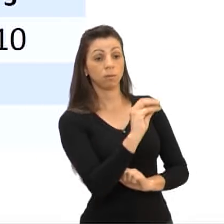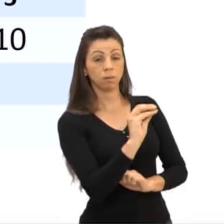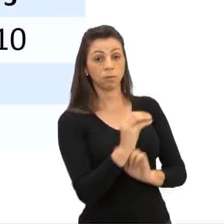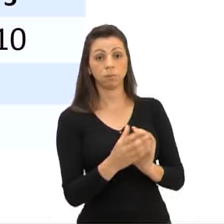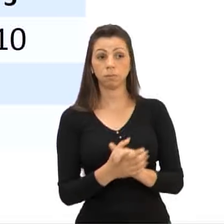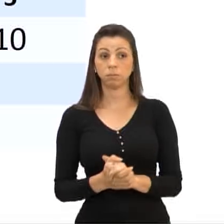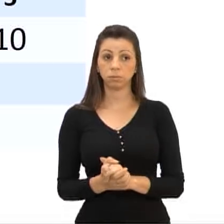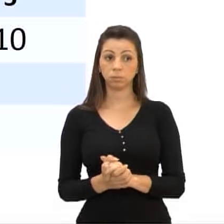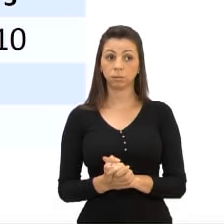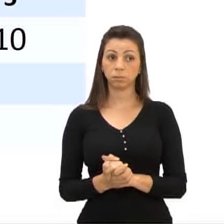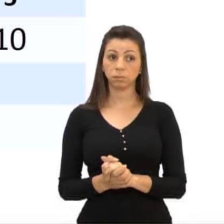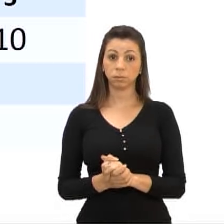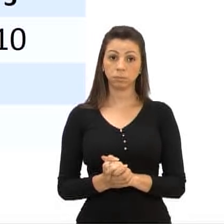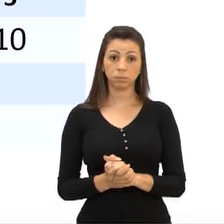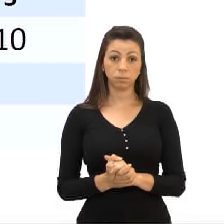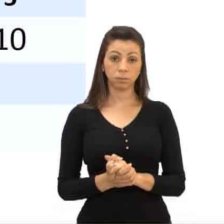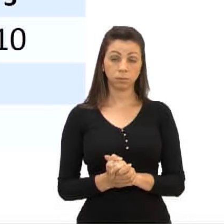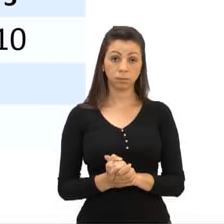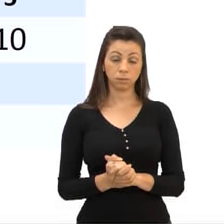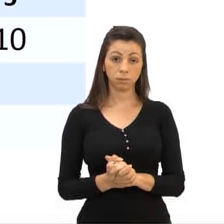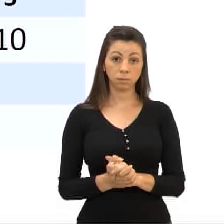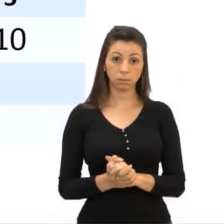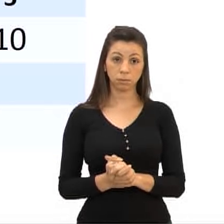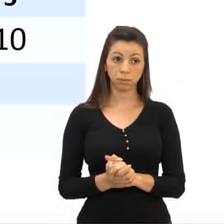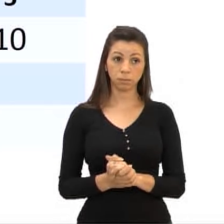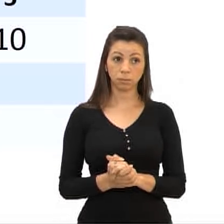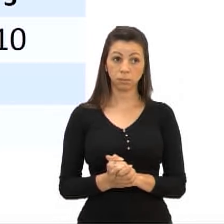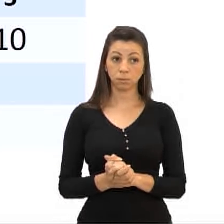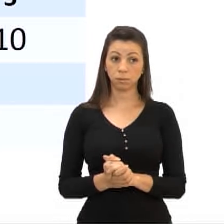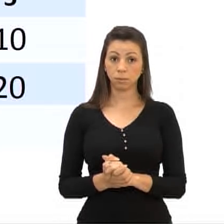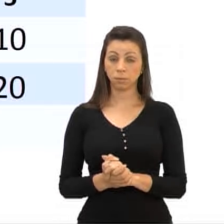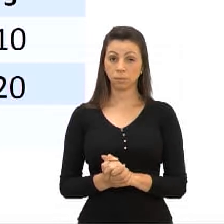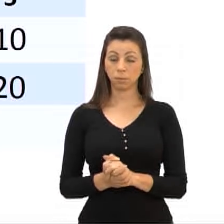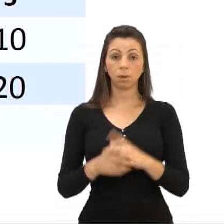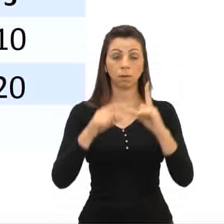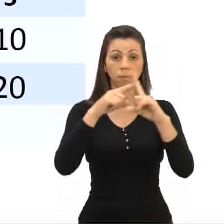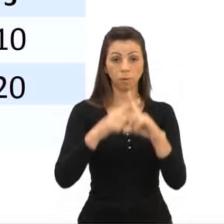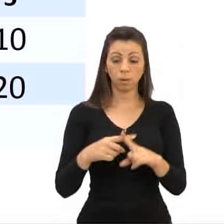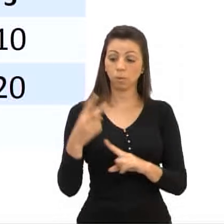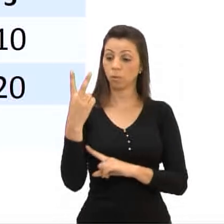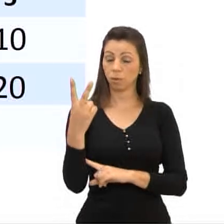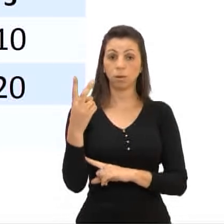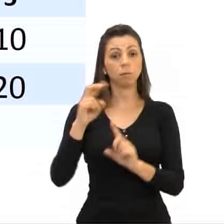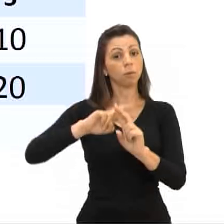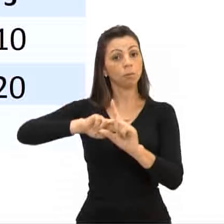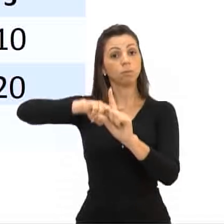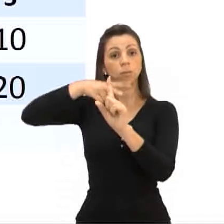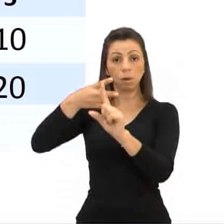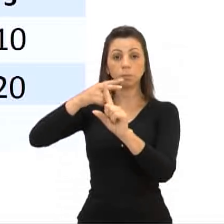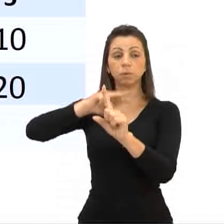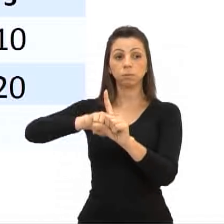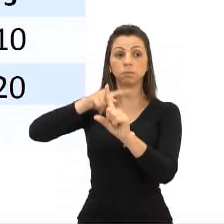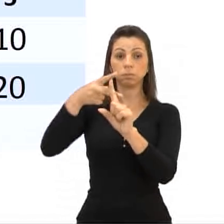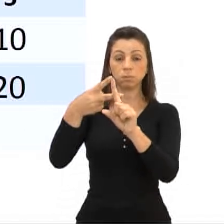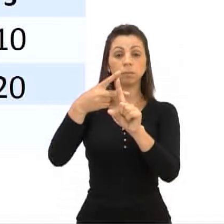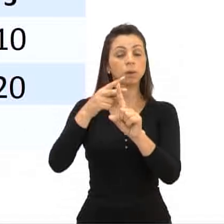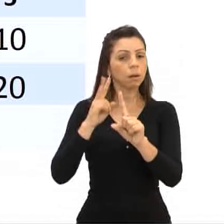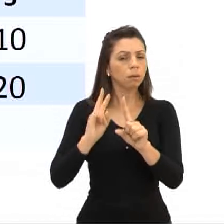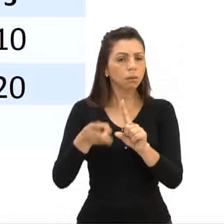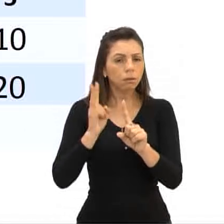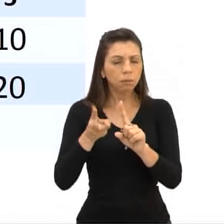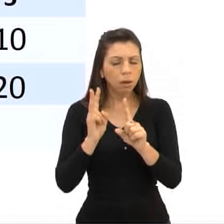tabela, vezes 2, vezes 2, você verifica que ele vai sempre